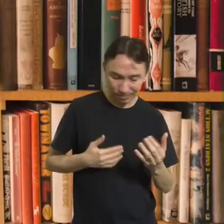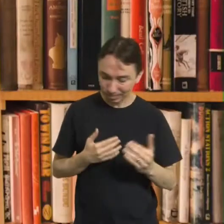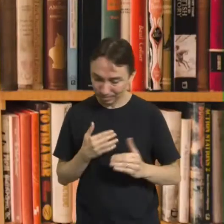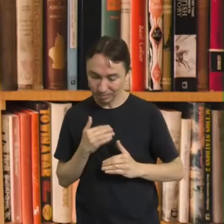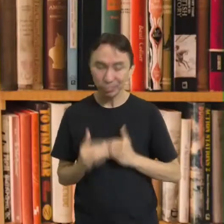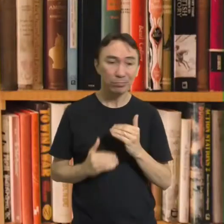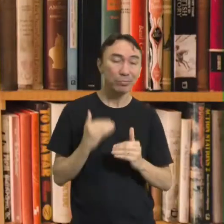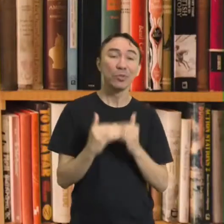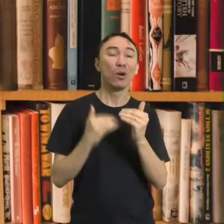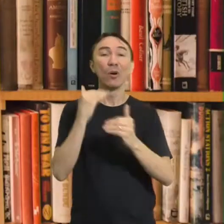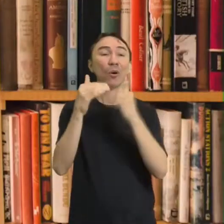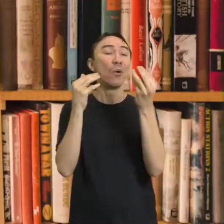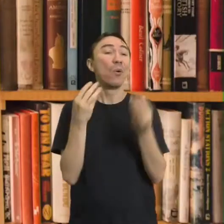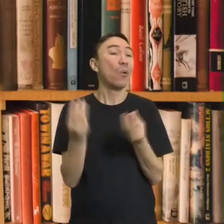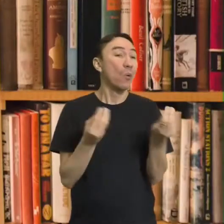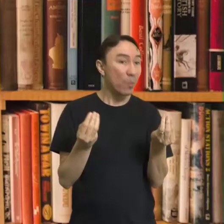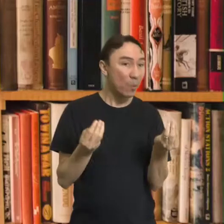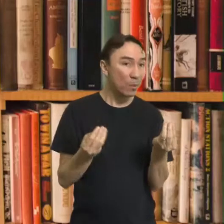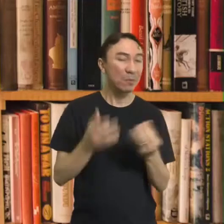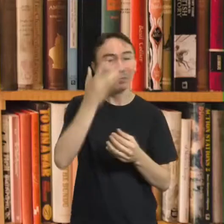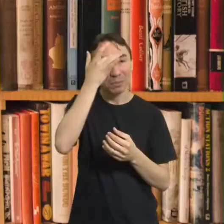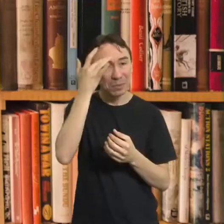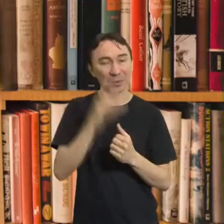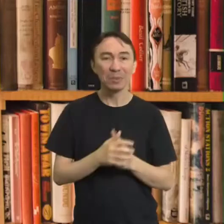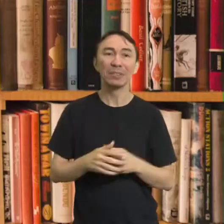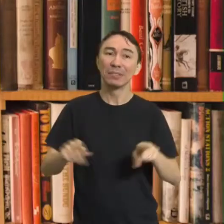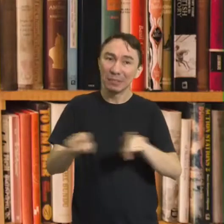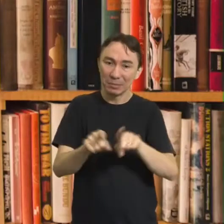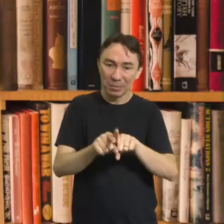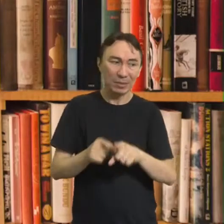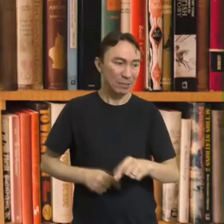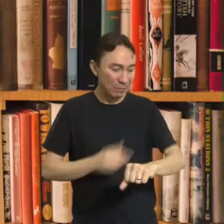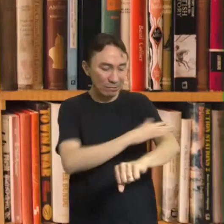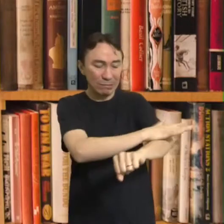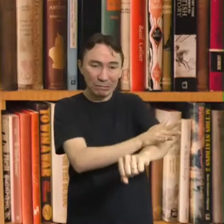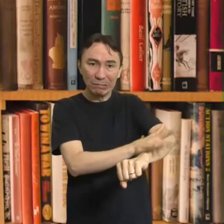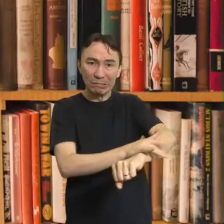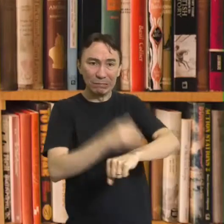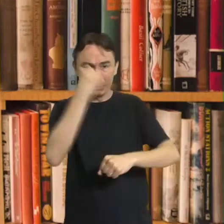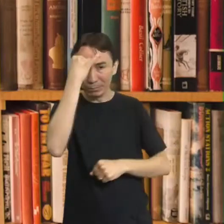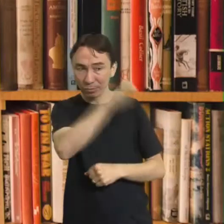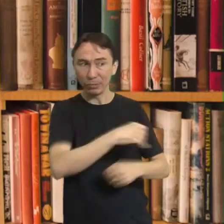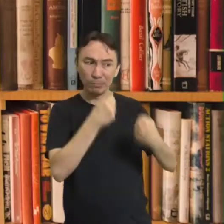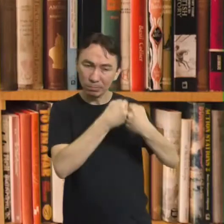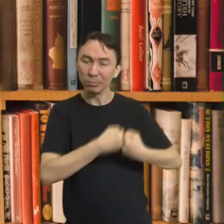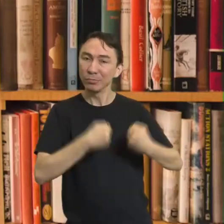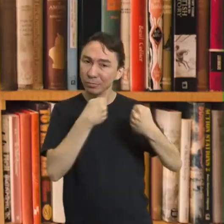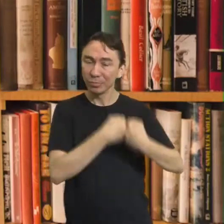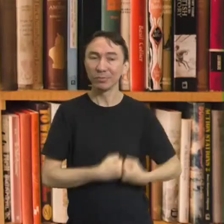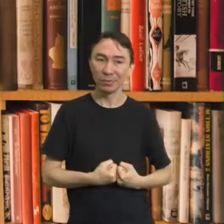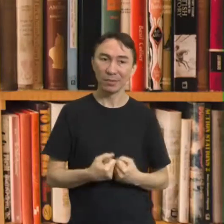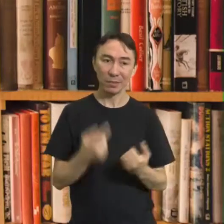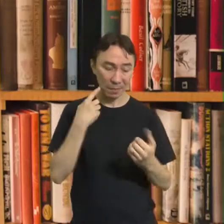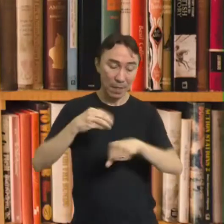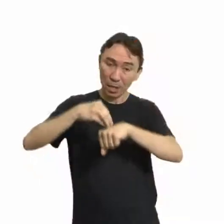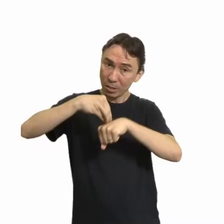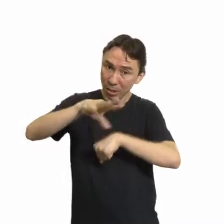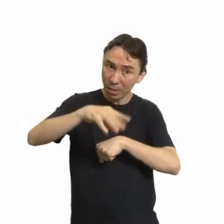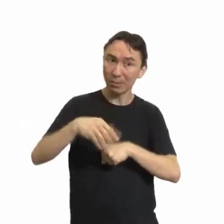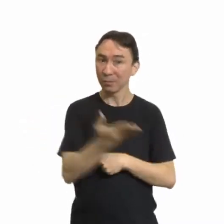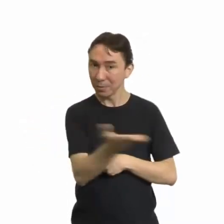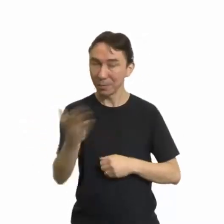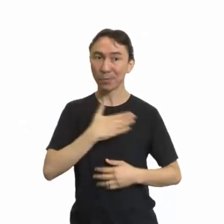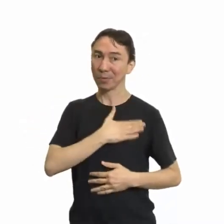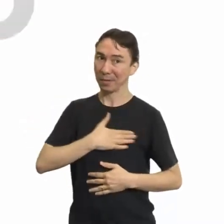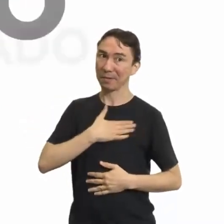então, atuarem na pauta antirracista. Esta é a minha leitura de hoje e eu espero que vocês gostem.